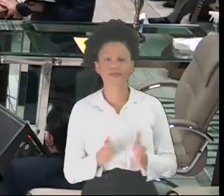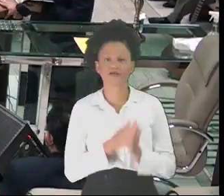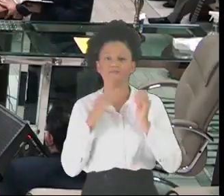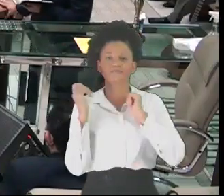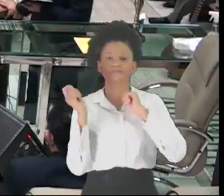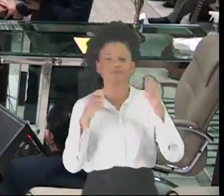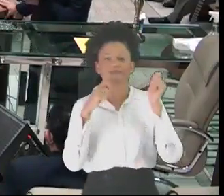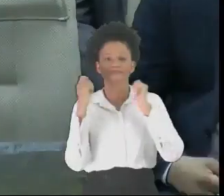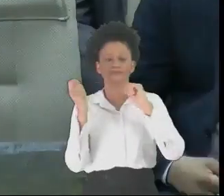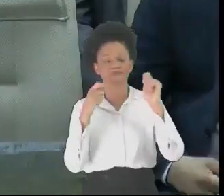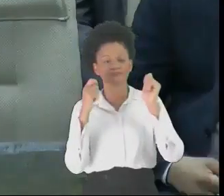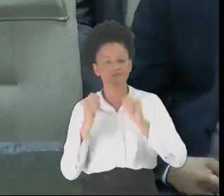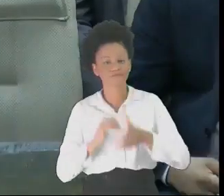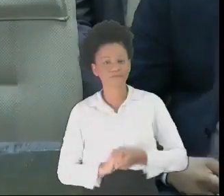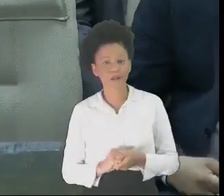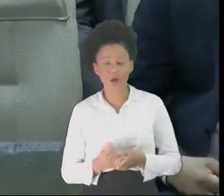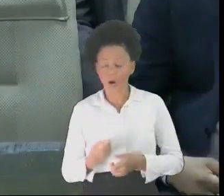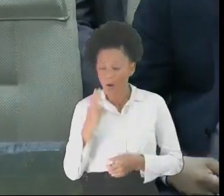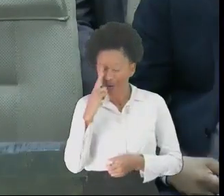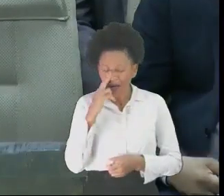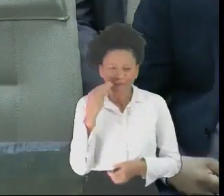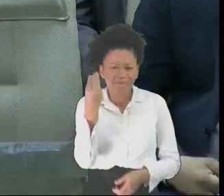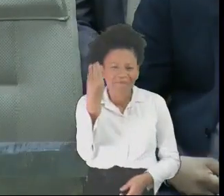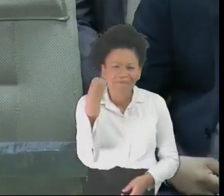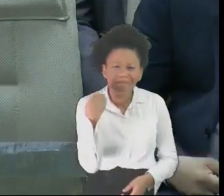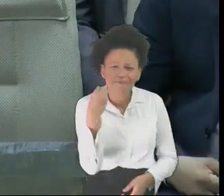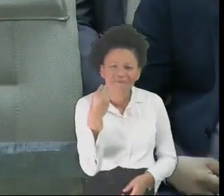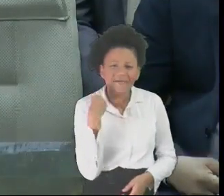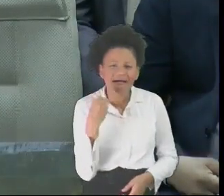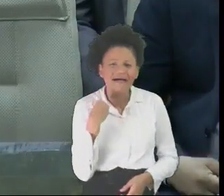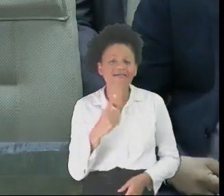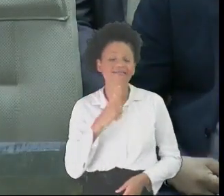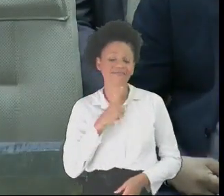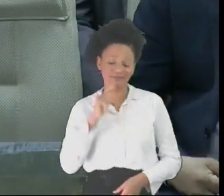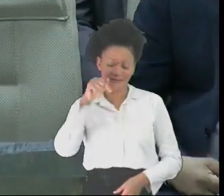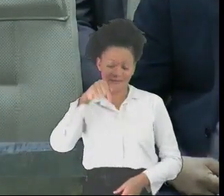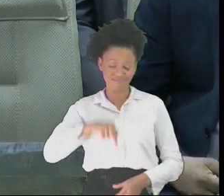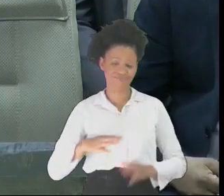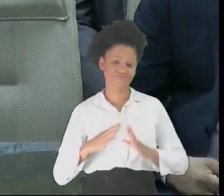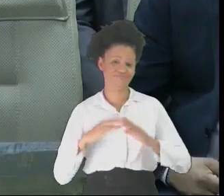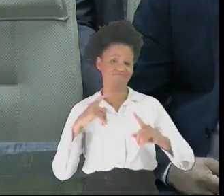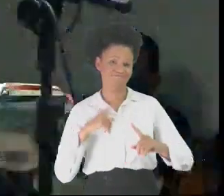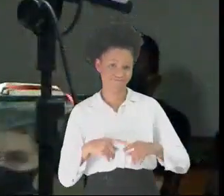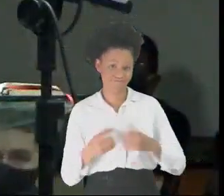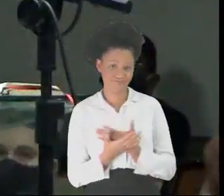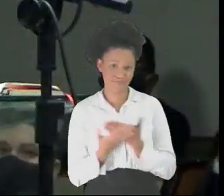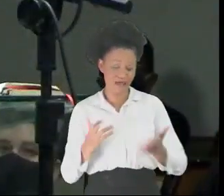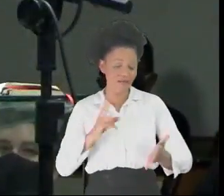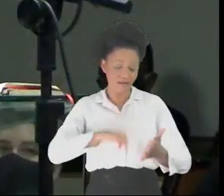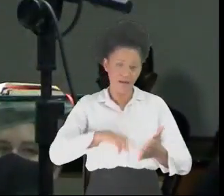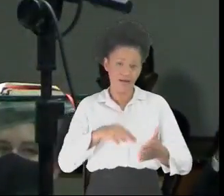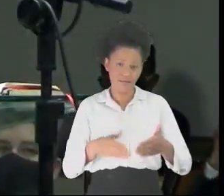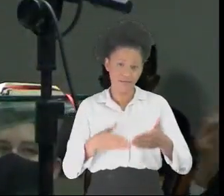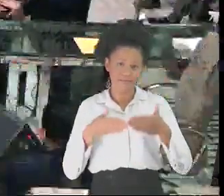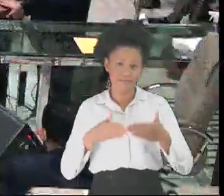Aleluia! O crente mais fraco que tiver aqui na igreja. É? Leia aí, por favor.